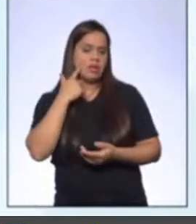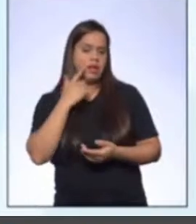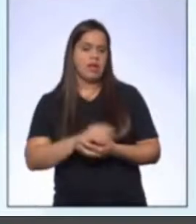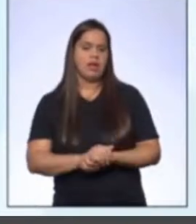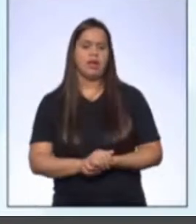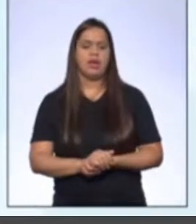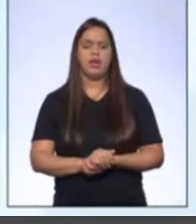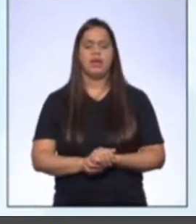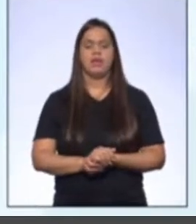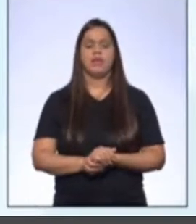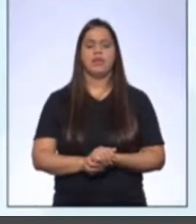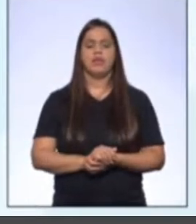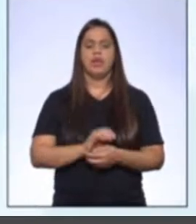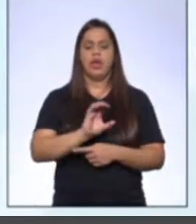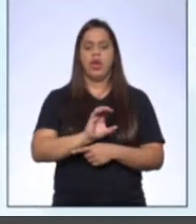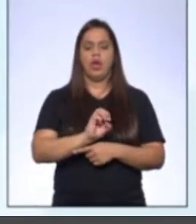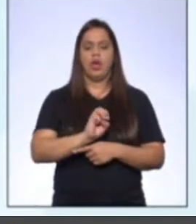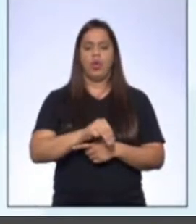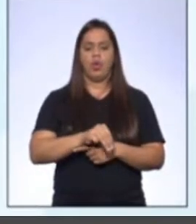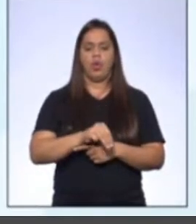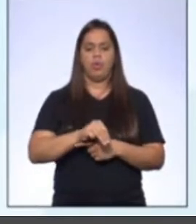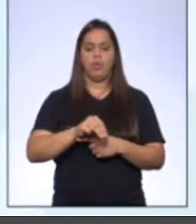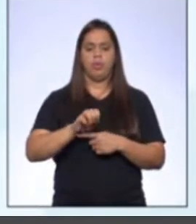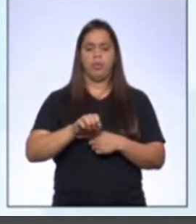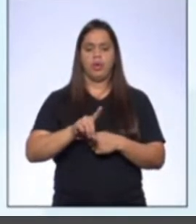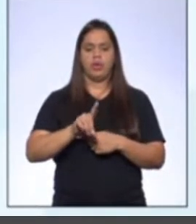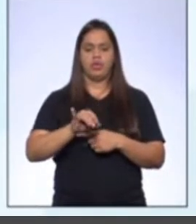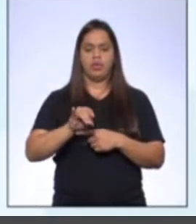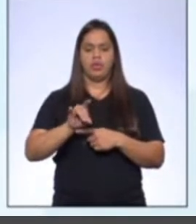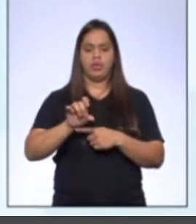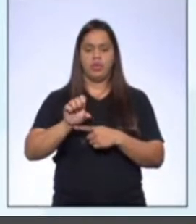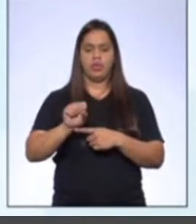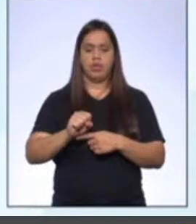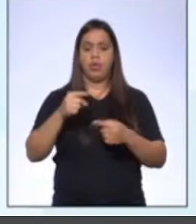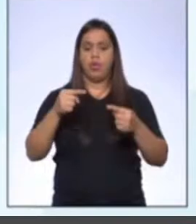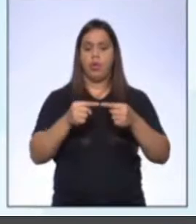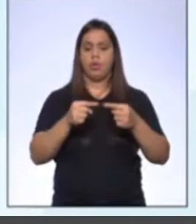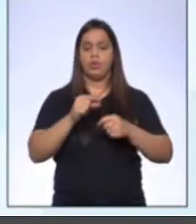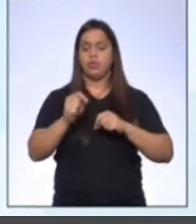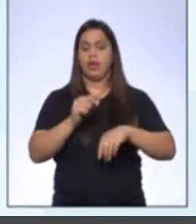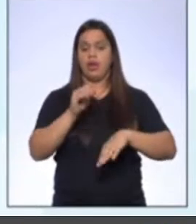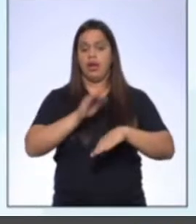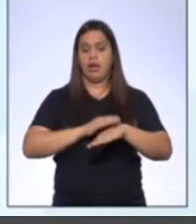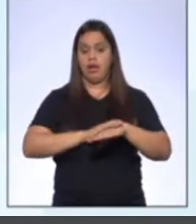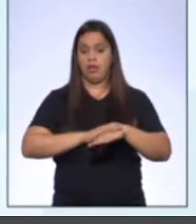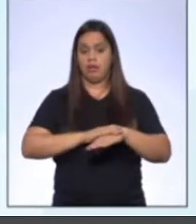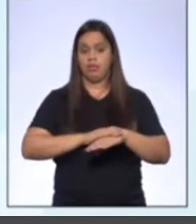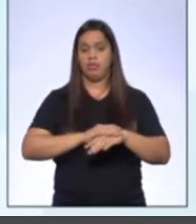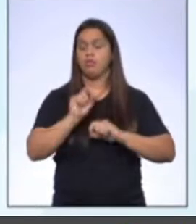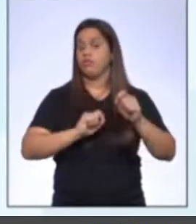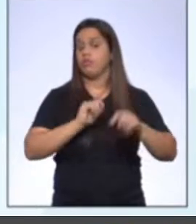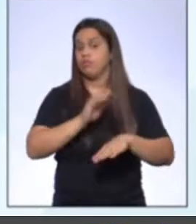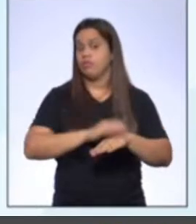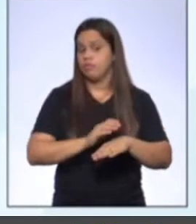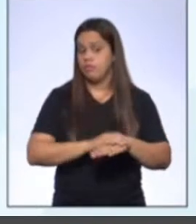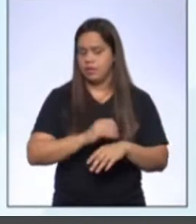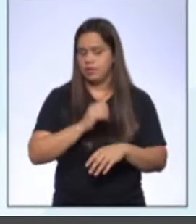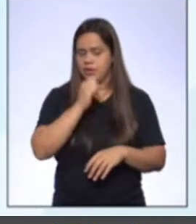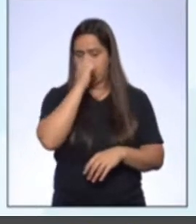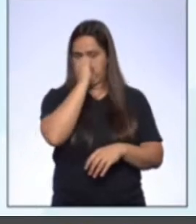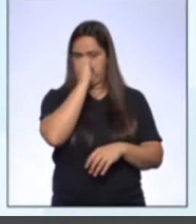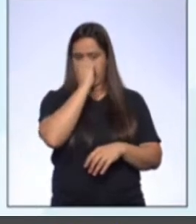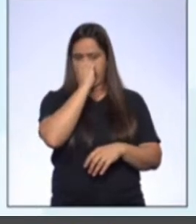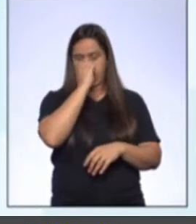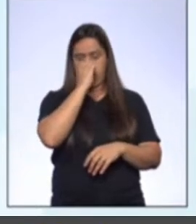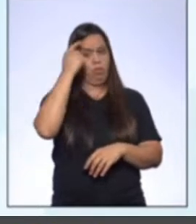lembrar vocês que com medidas está relacionado às ações, né? Então, se são ações, vamos continuar